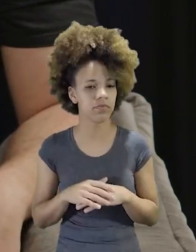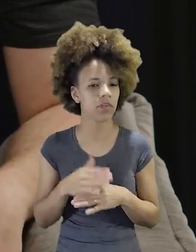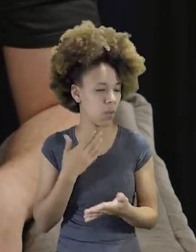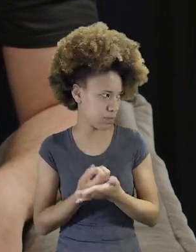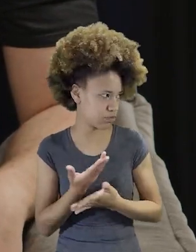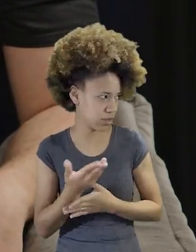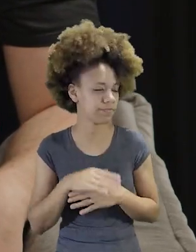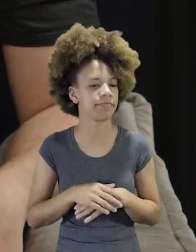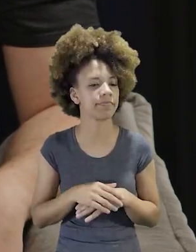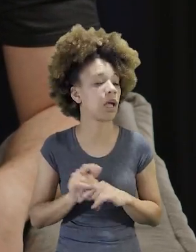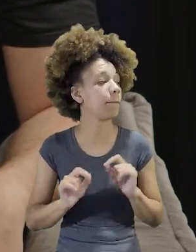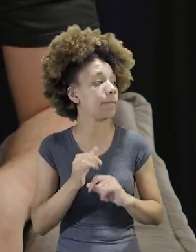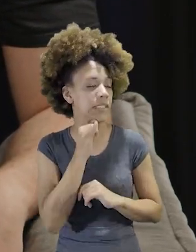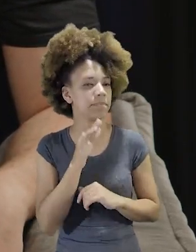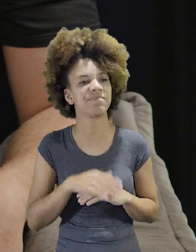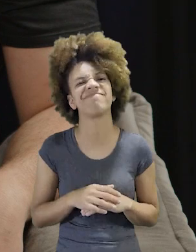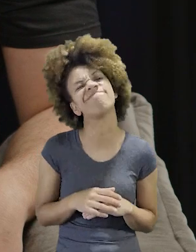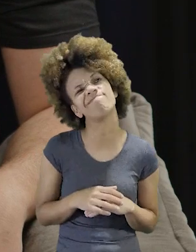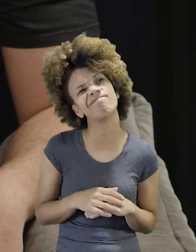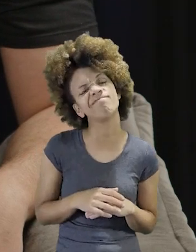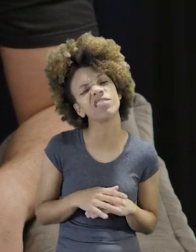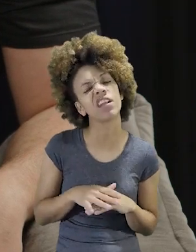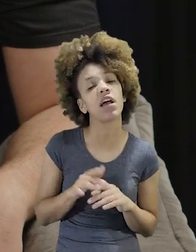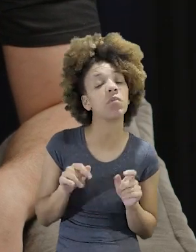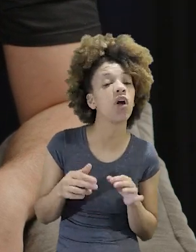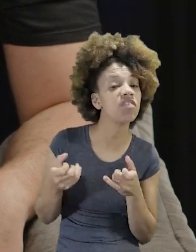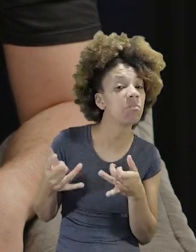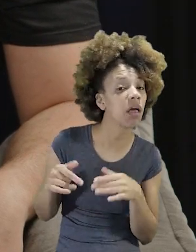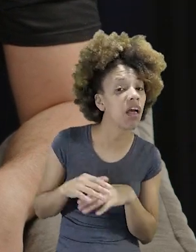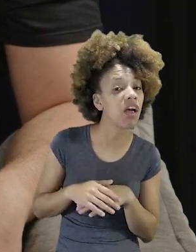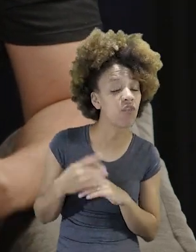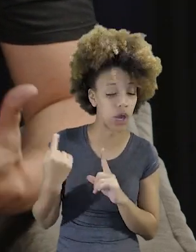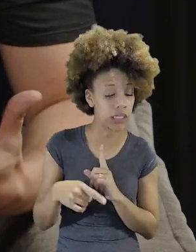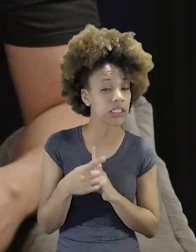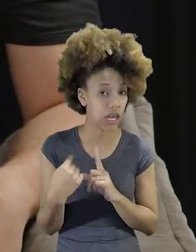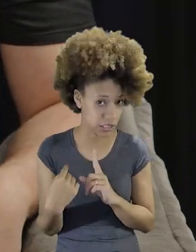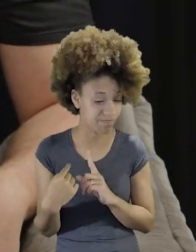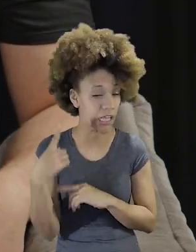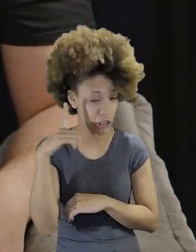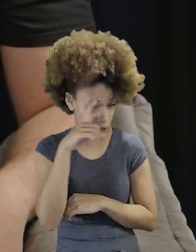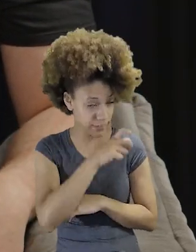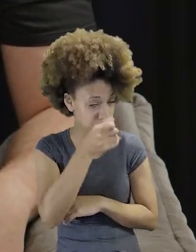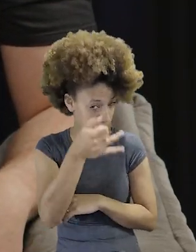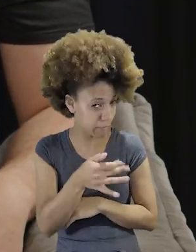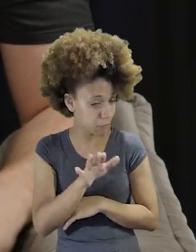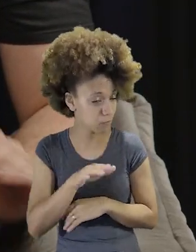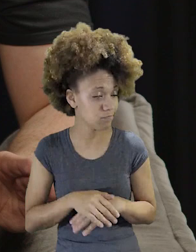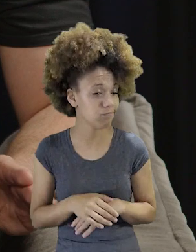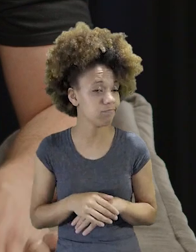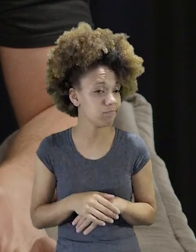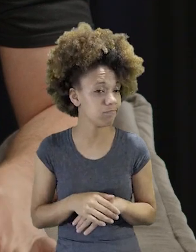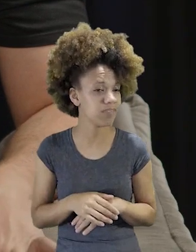quartos que ele produz quando ele vai no podcast ele fala uma parada tipo assim galera eu vou falar um negócio para você que você cancelado é